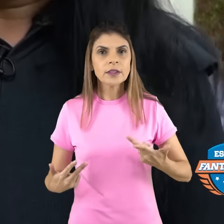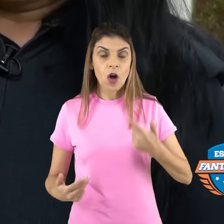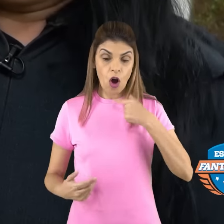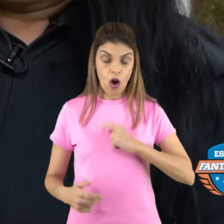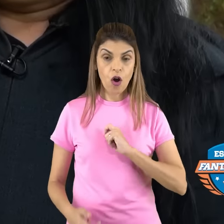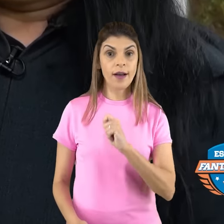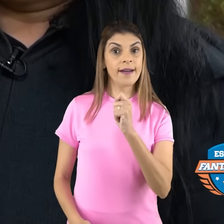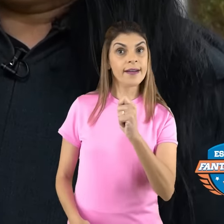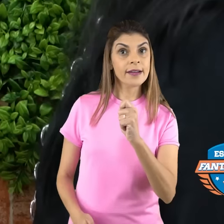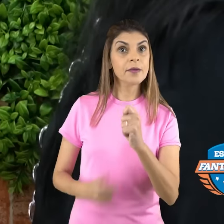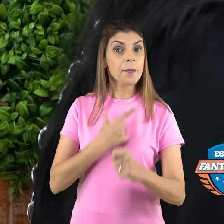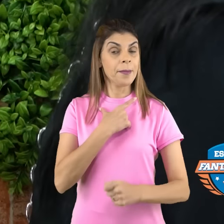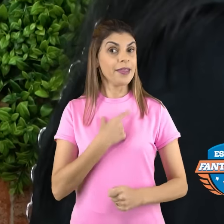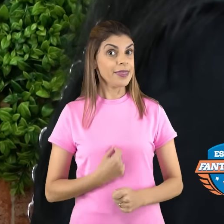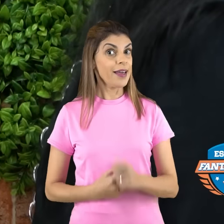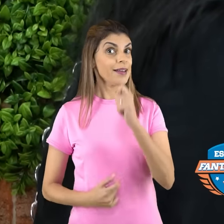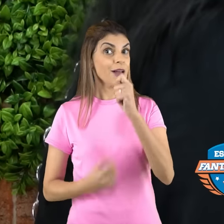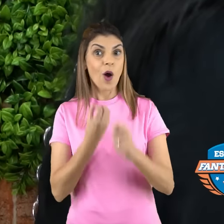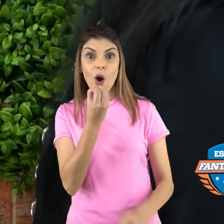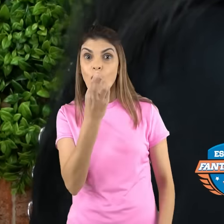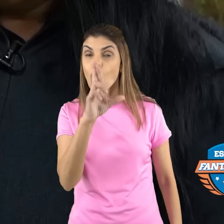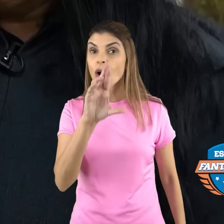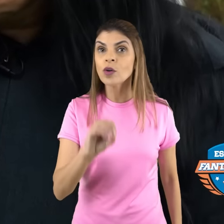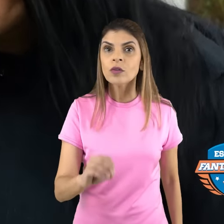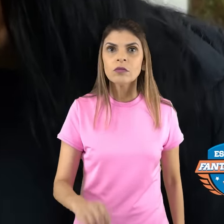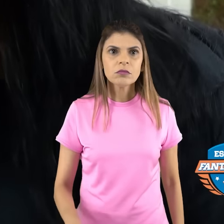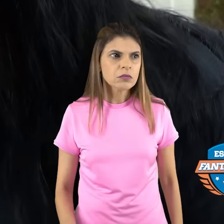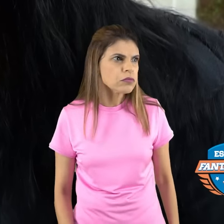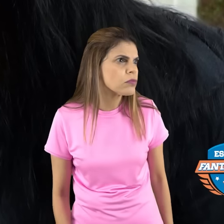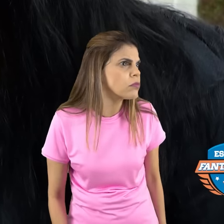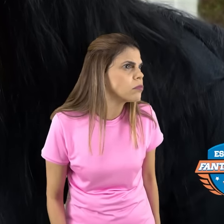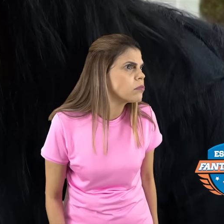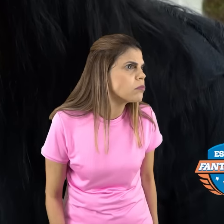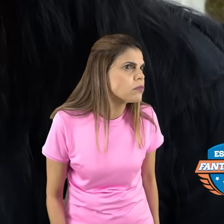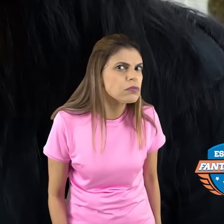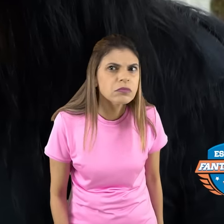Olha só, eu ganhei essa medalha de ouro.